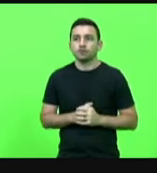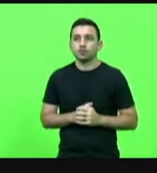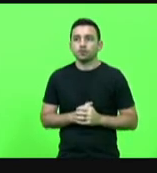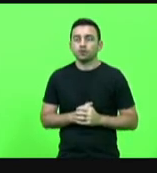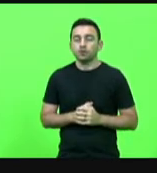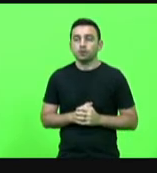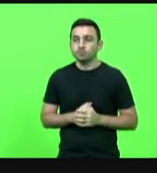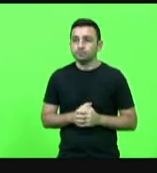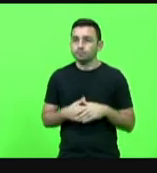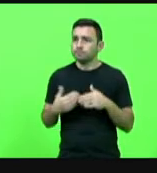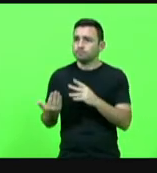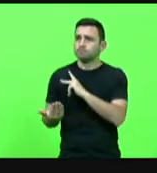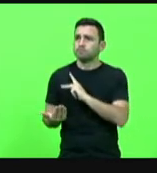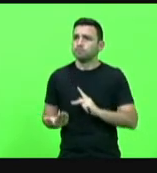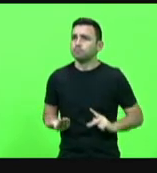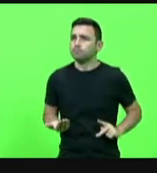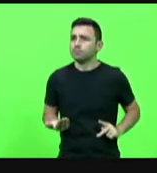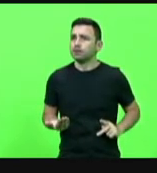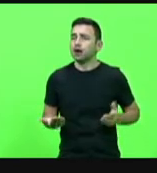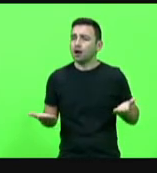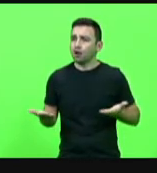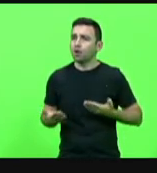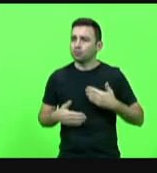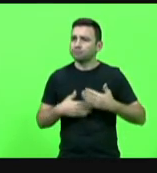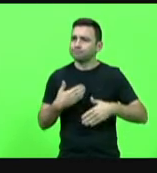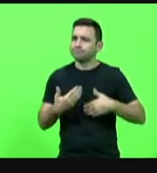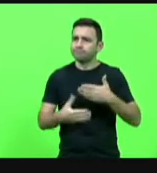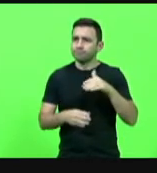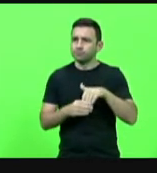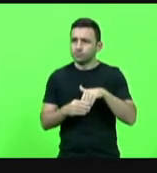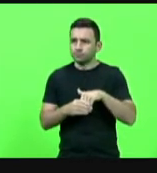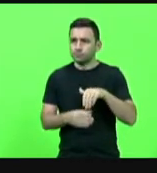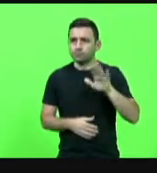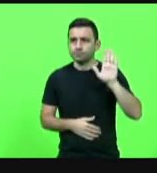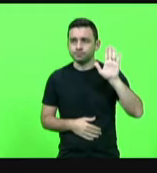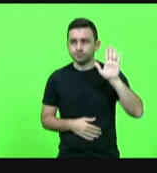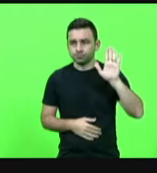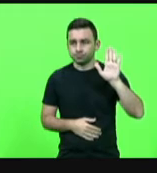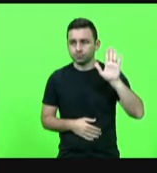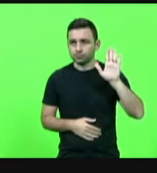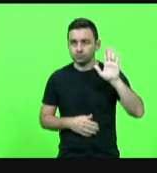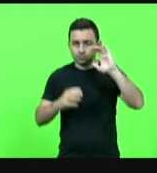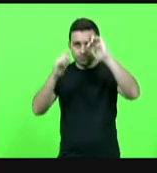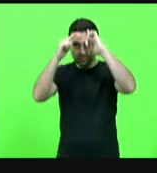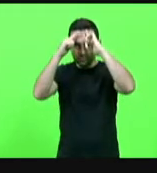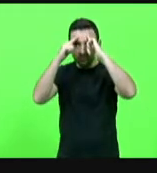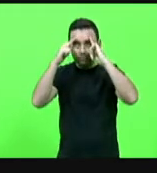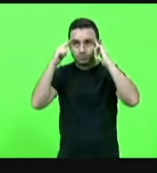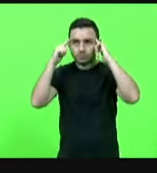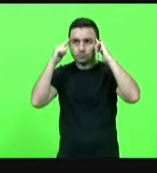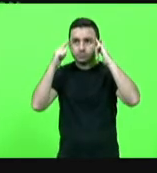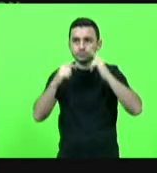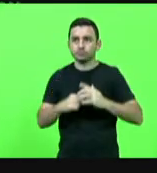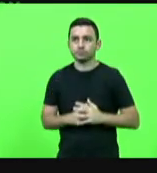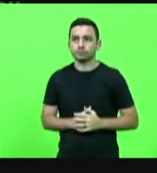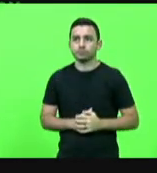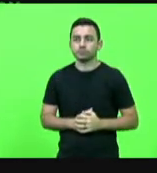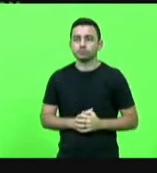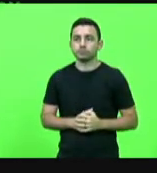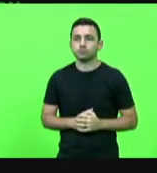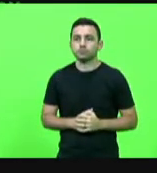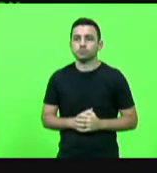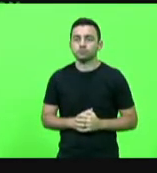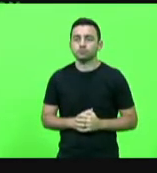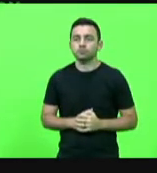presidente, enquanto vai decorrendo a votação, apenas... Palavra, deputado Nildis Areta. Apenas queria dizer o seguinte...